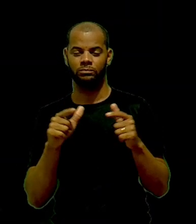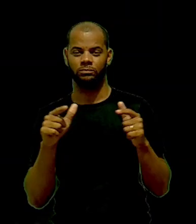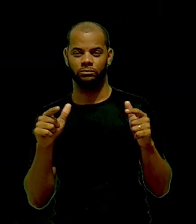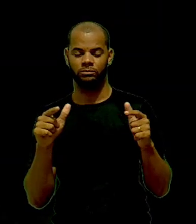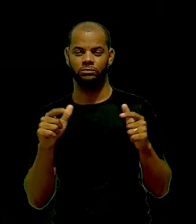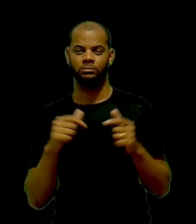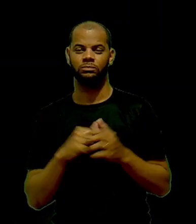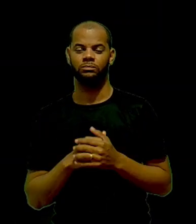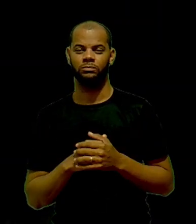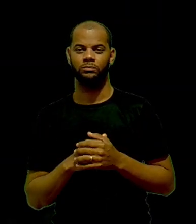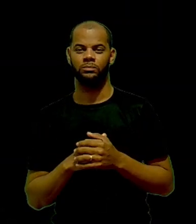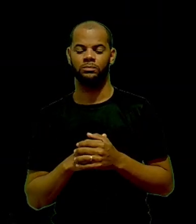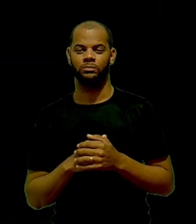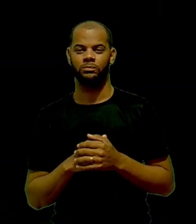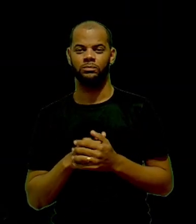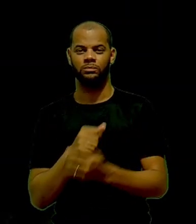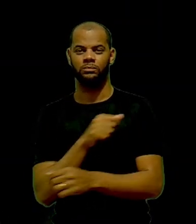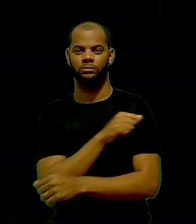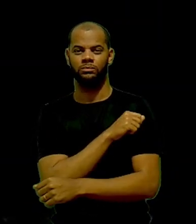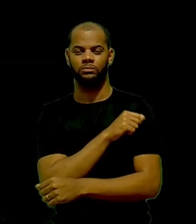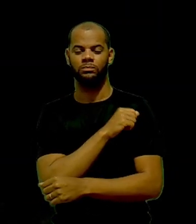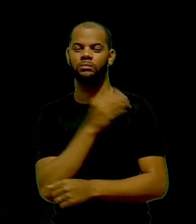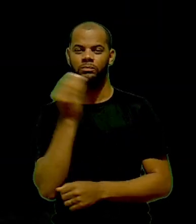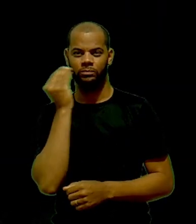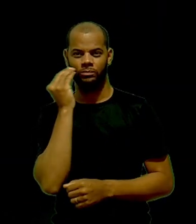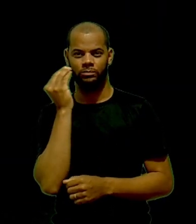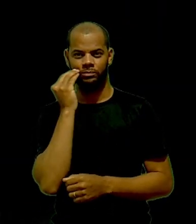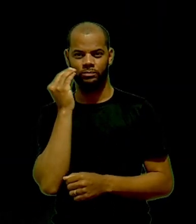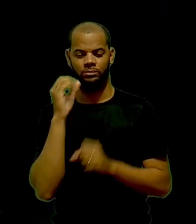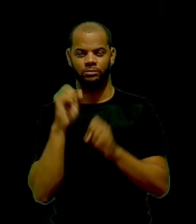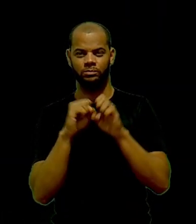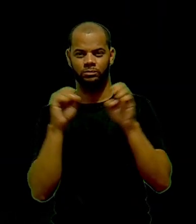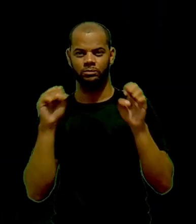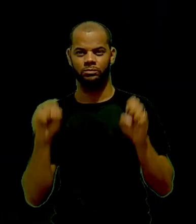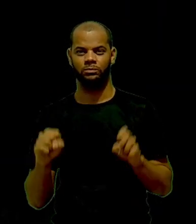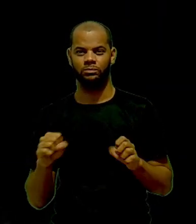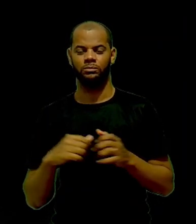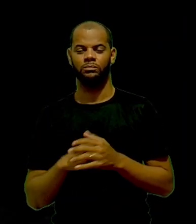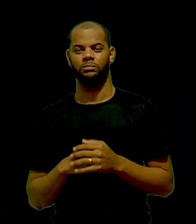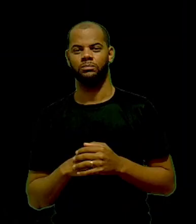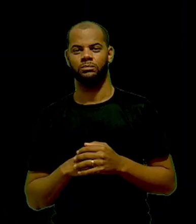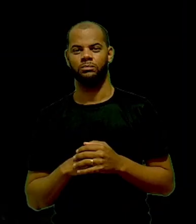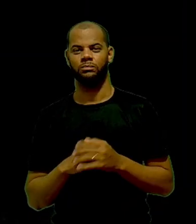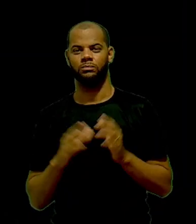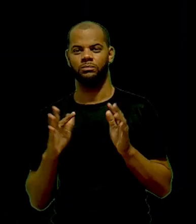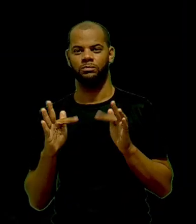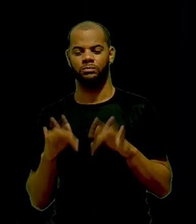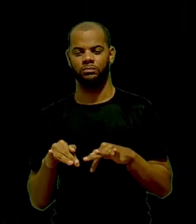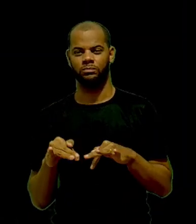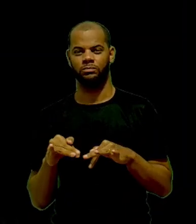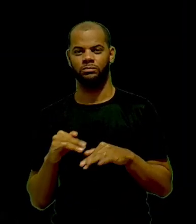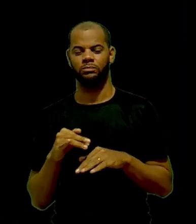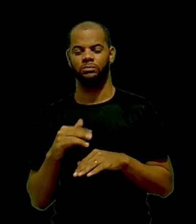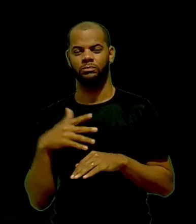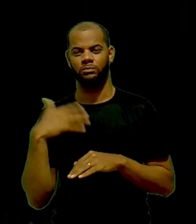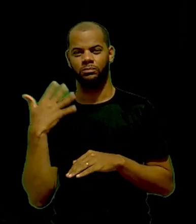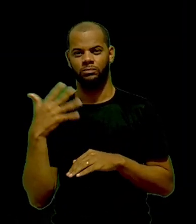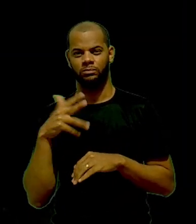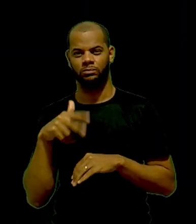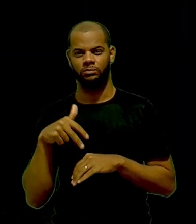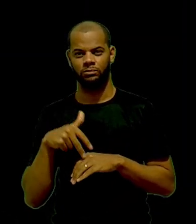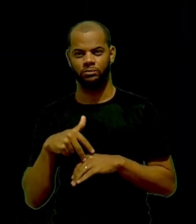vida. Os alunos estão aí testando esses sistemas. Então, passando para a parte final da apresentação, quais são